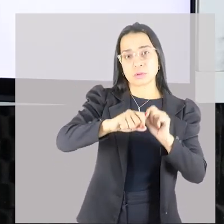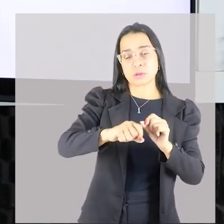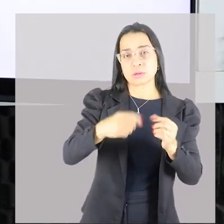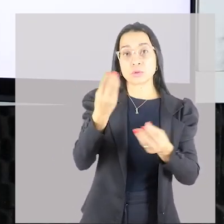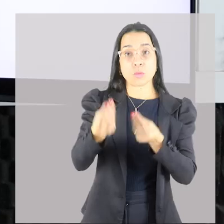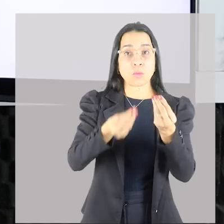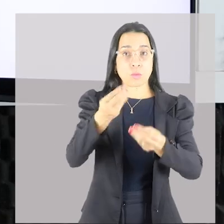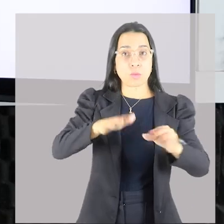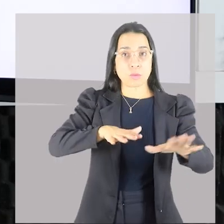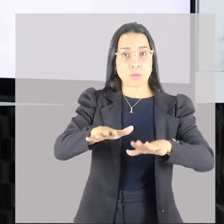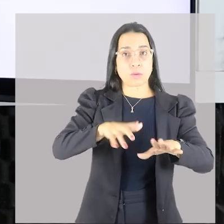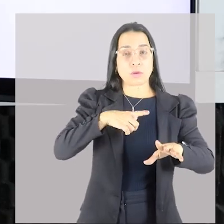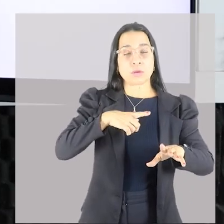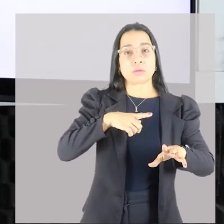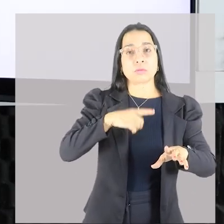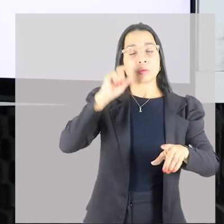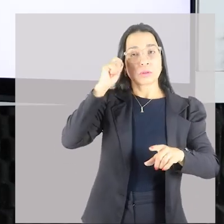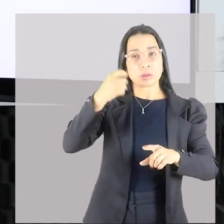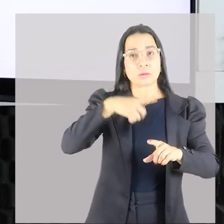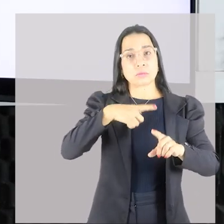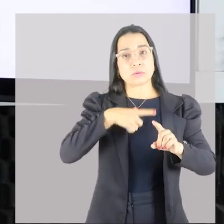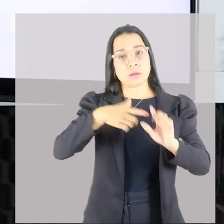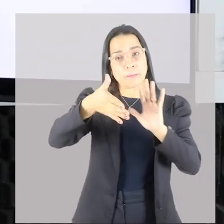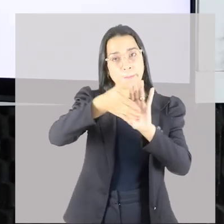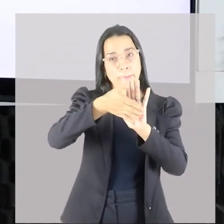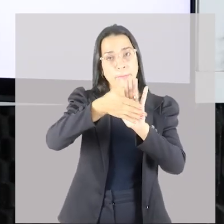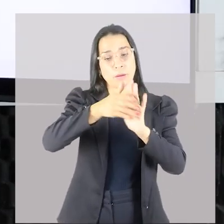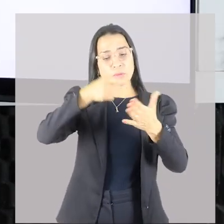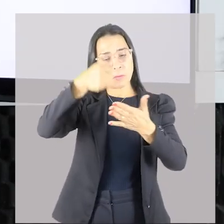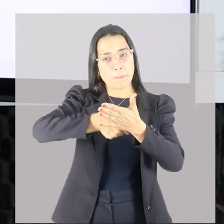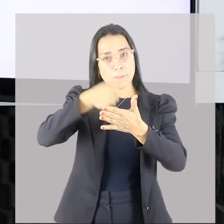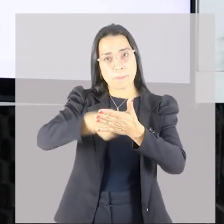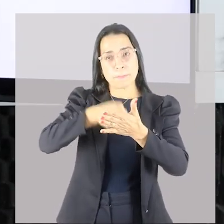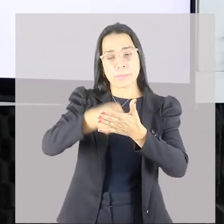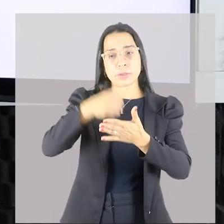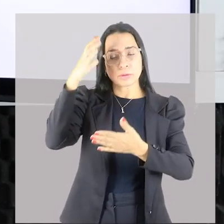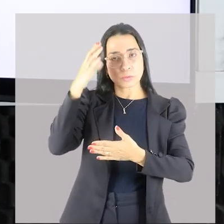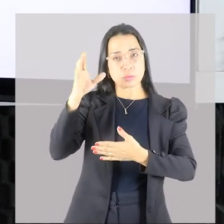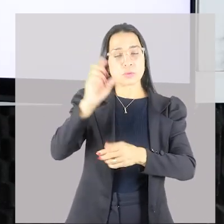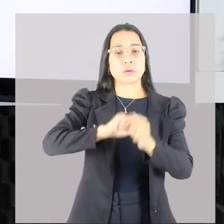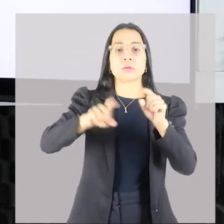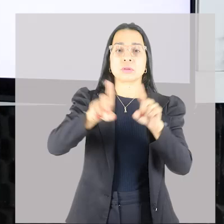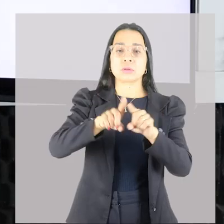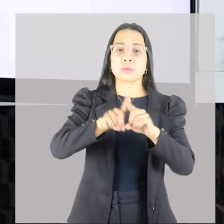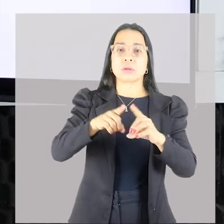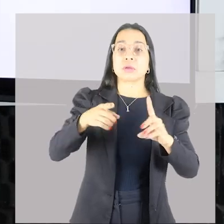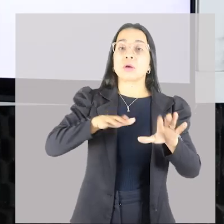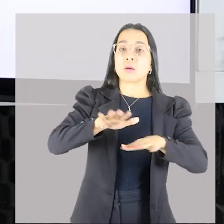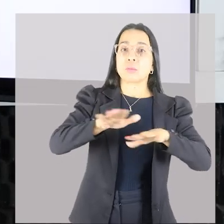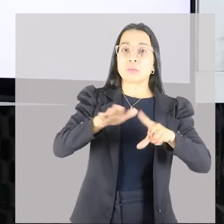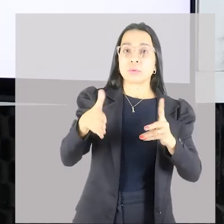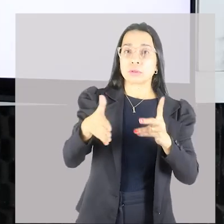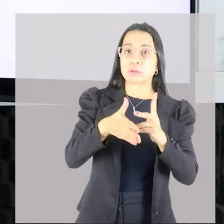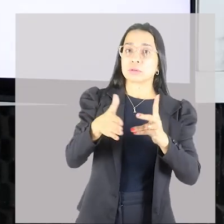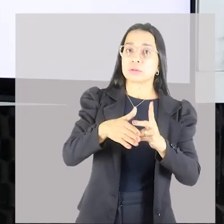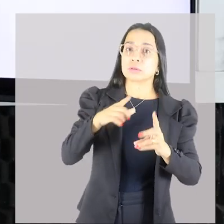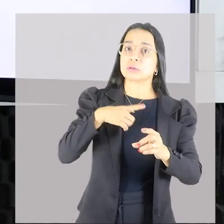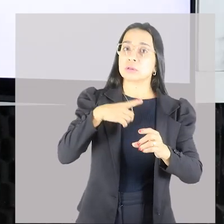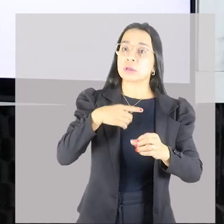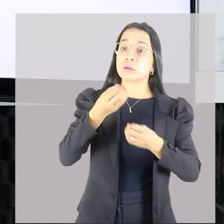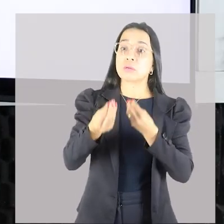da resistência cultural, o movimento indígena também tem como grande característica essa bandeira de